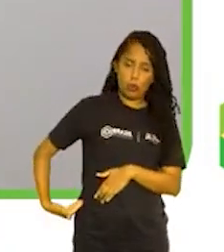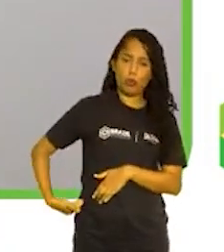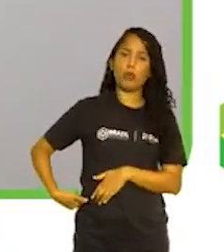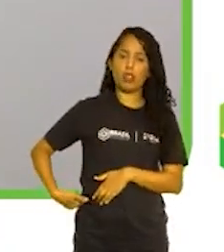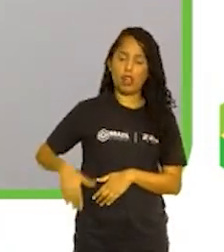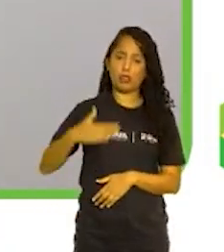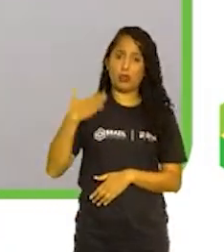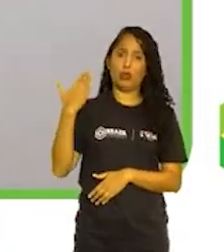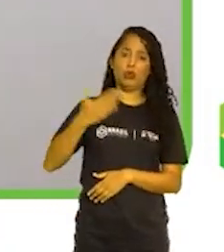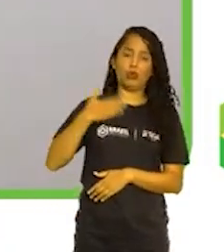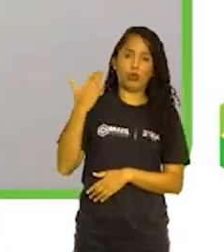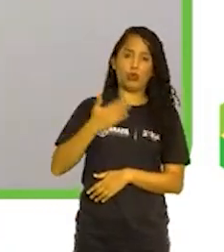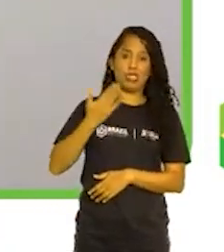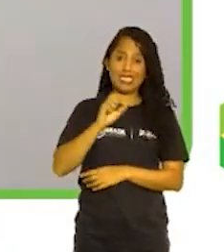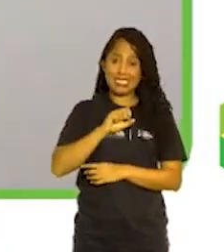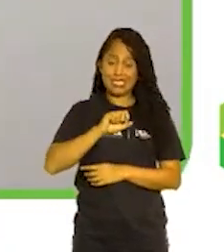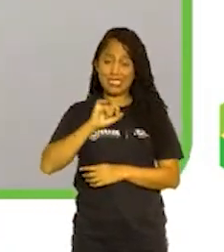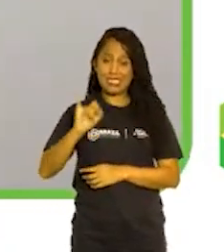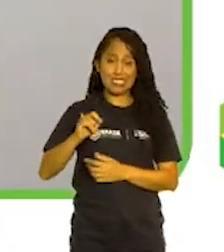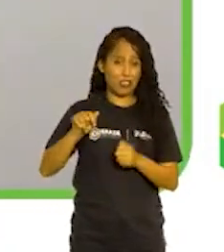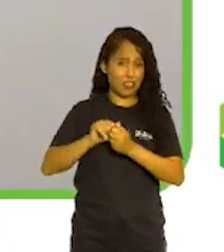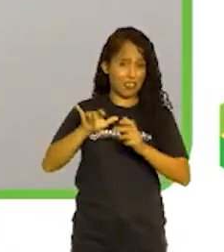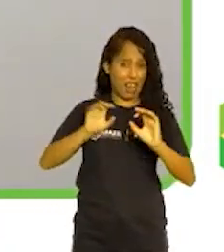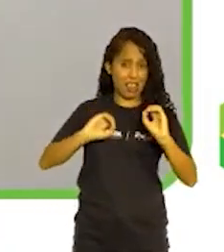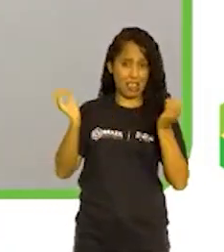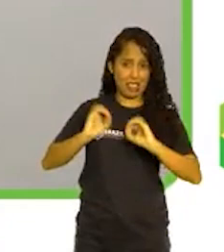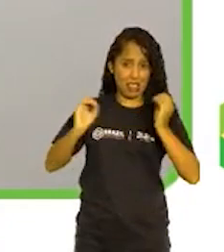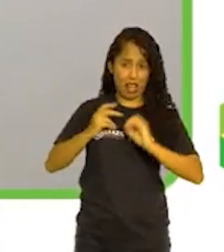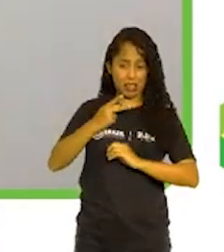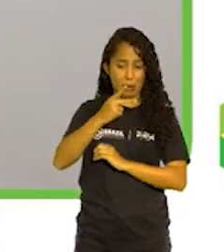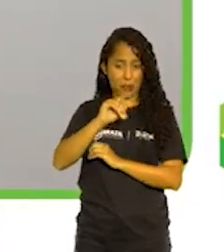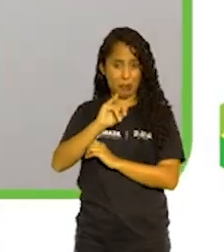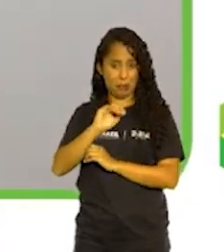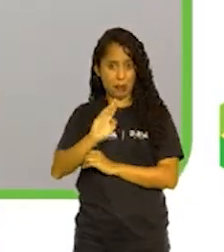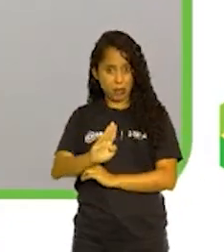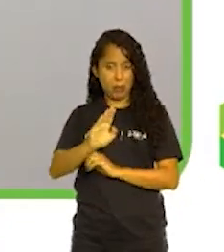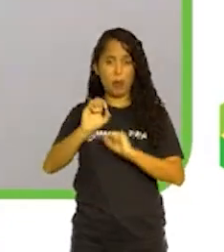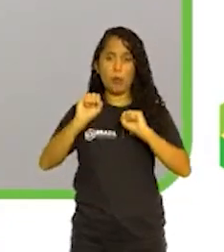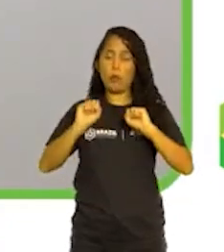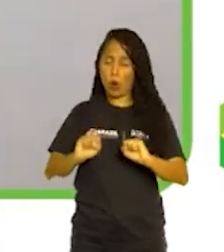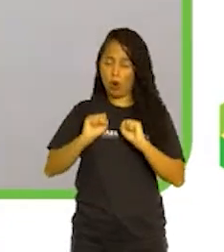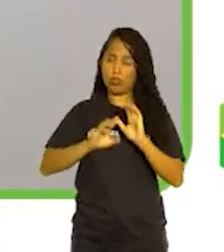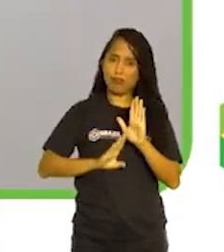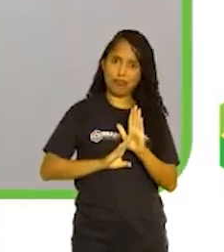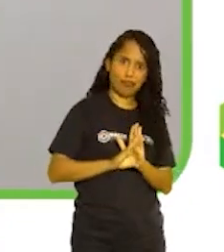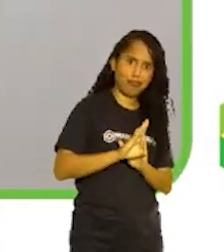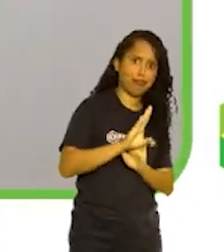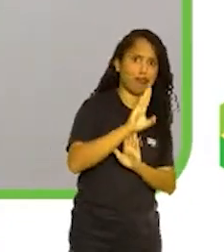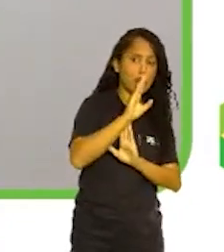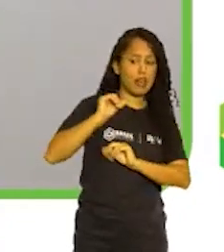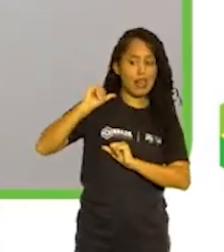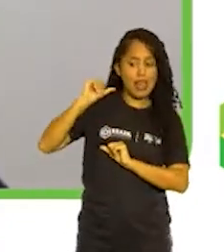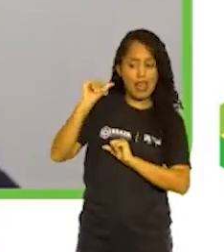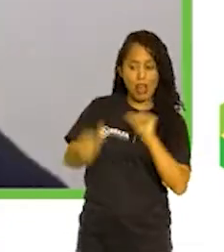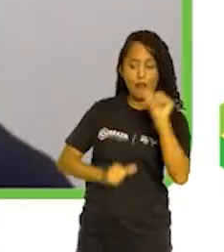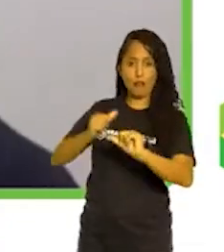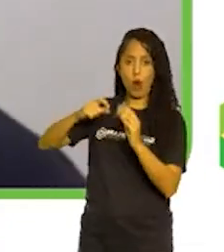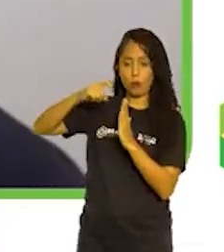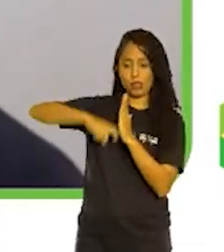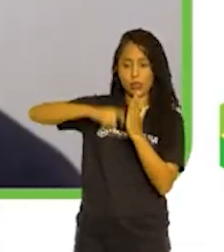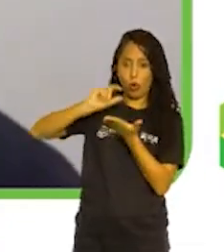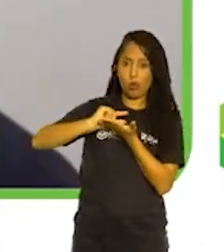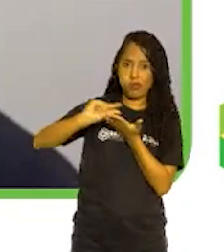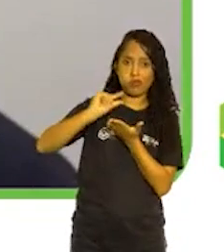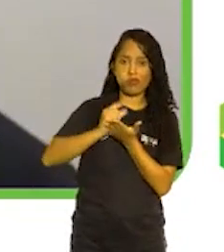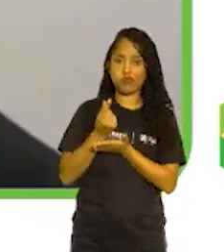os 100% do PIB nos próximos anos. Reformas são mais do que necessárias, mas é importante que elas